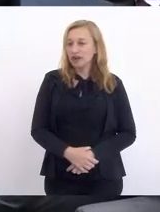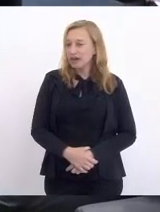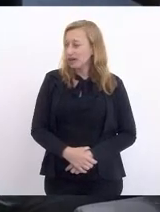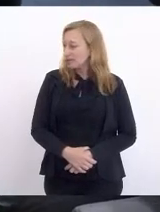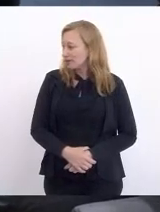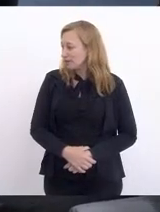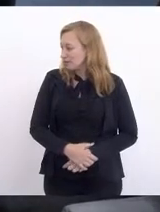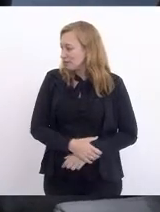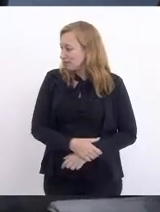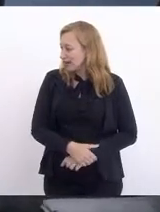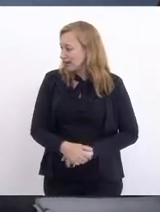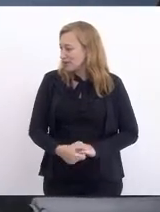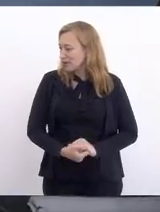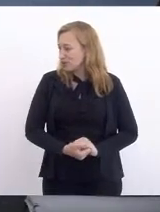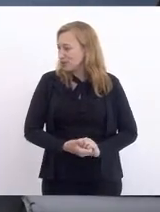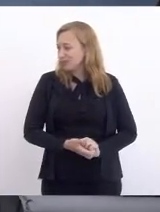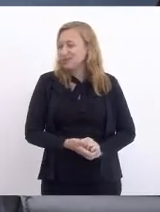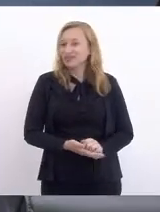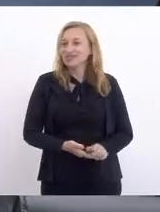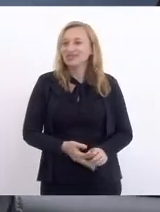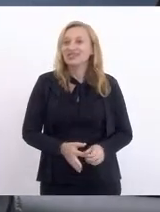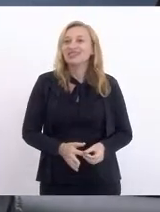E aí